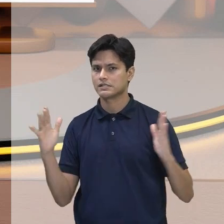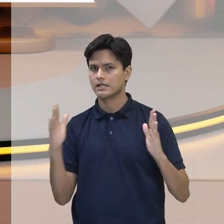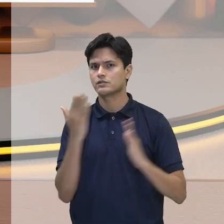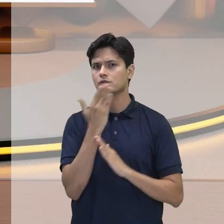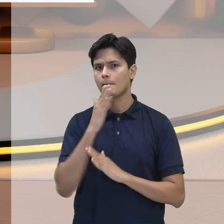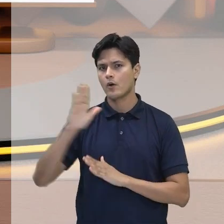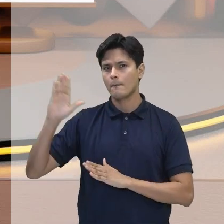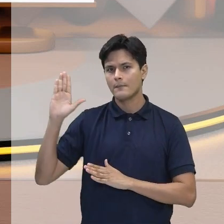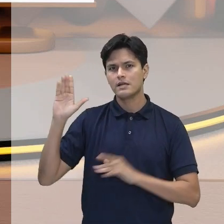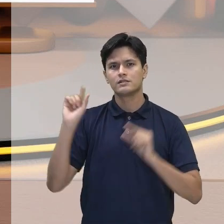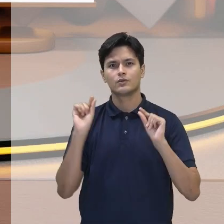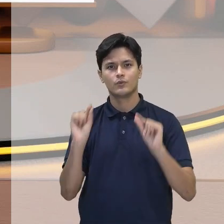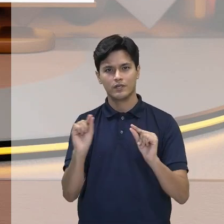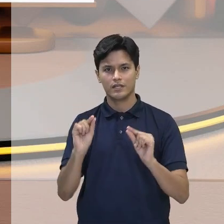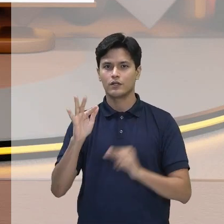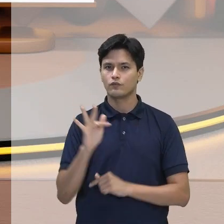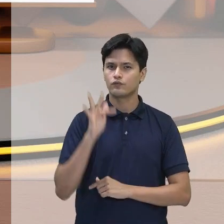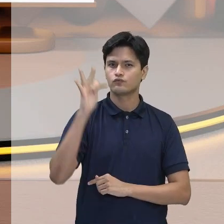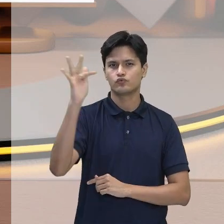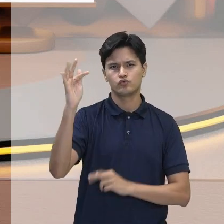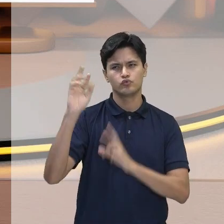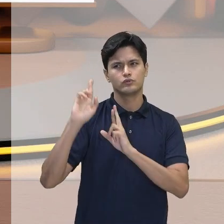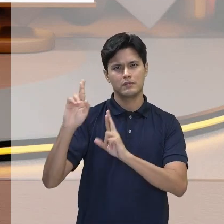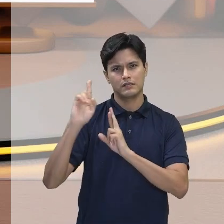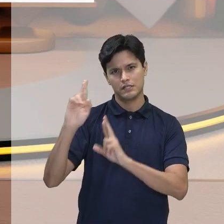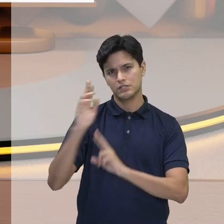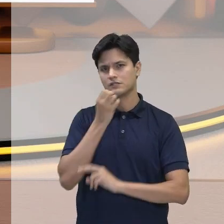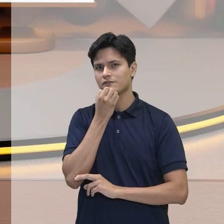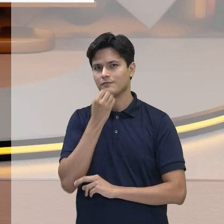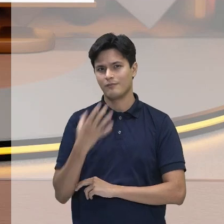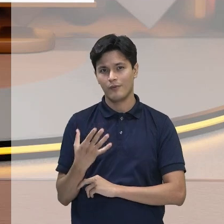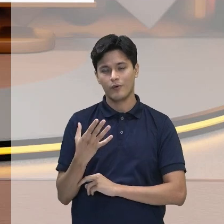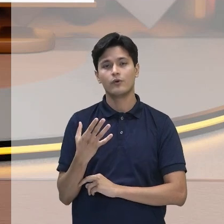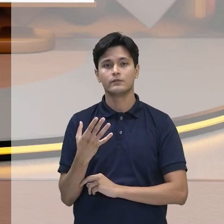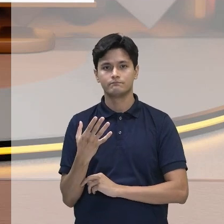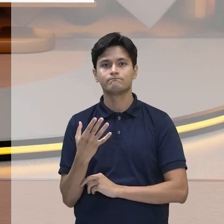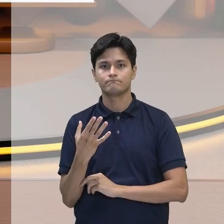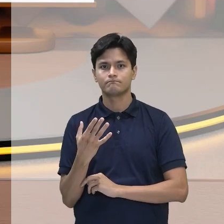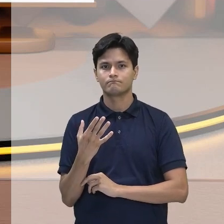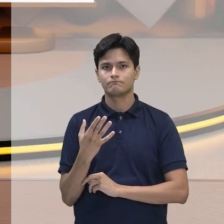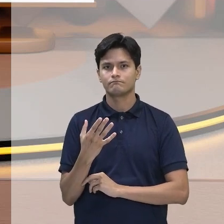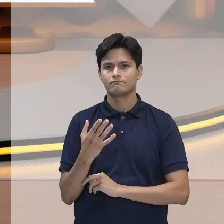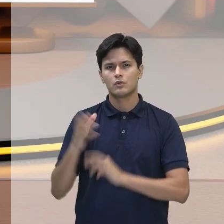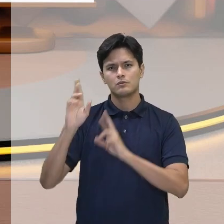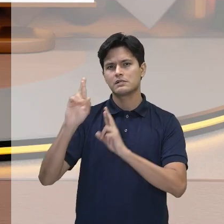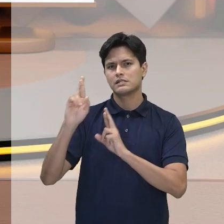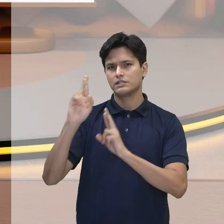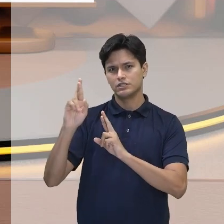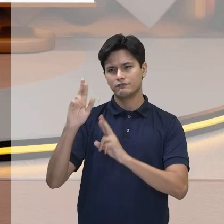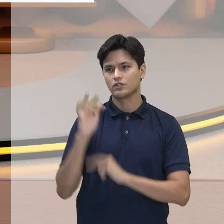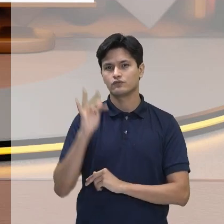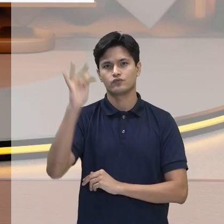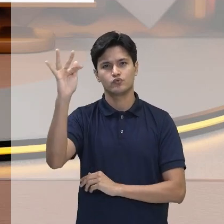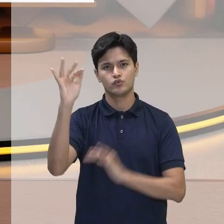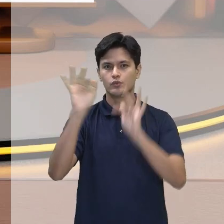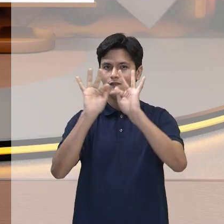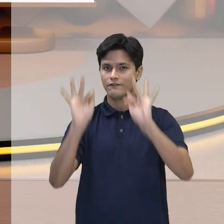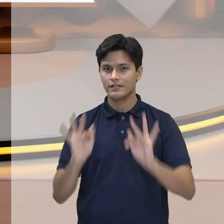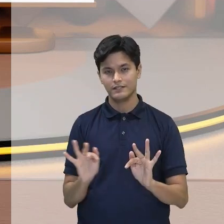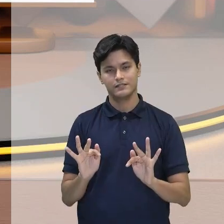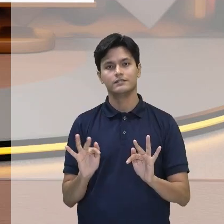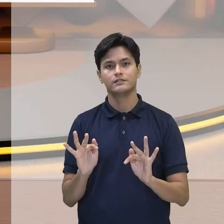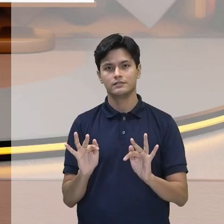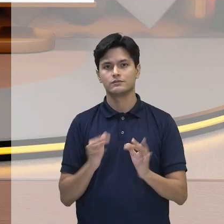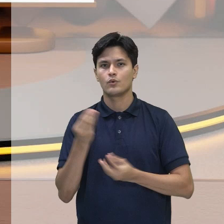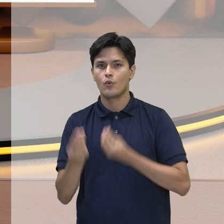De um grande futuro, um futuro, a felicidade era prometida aí através, né,